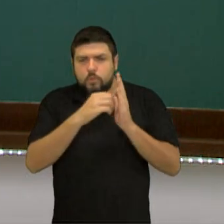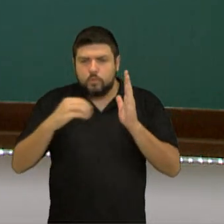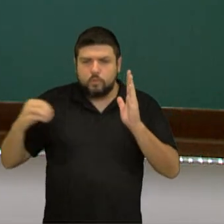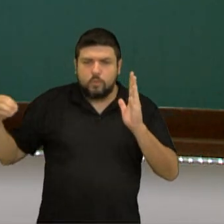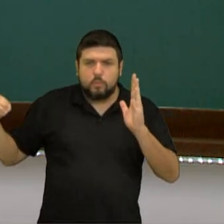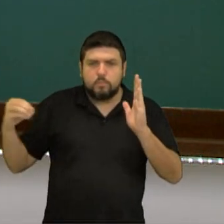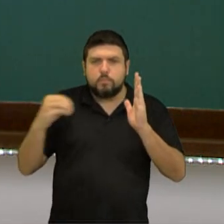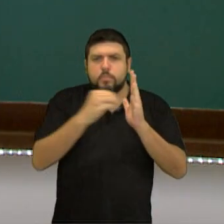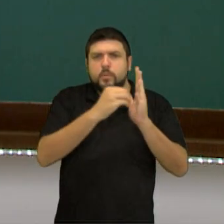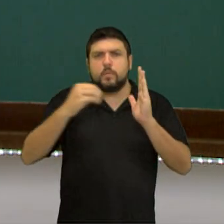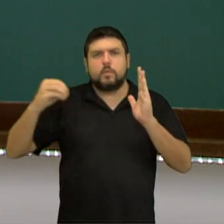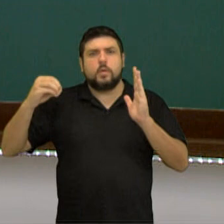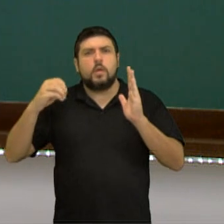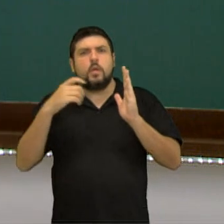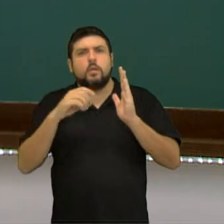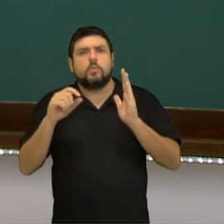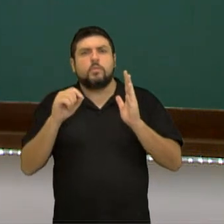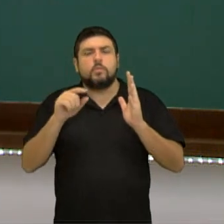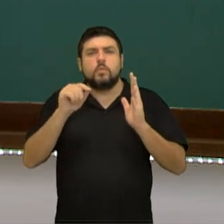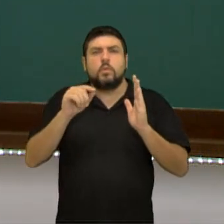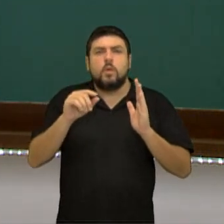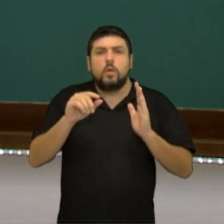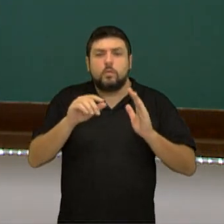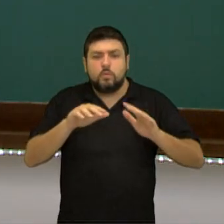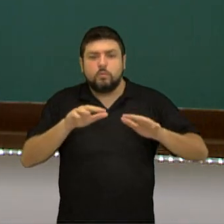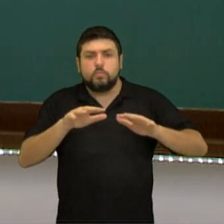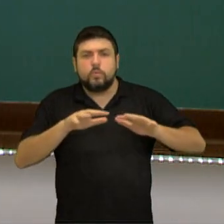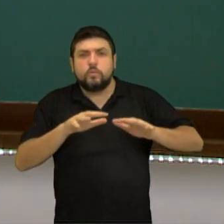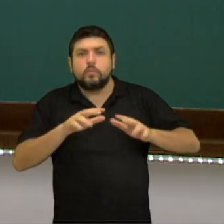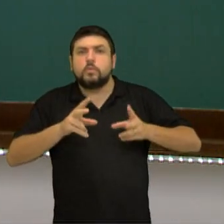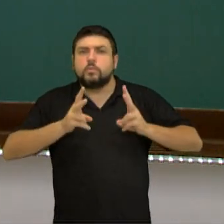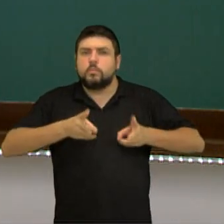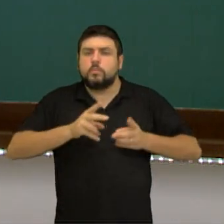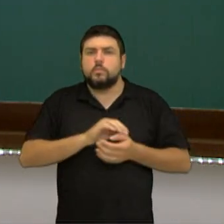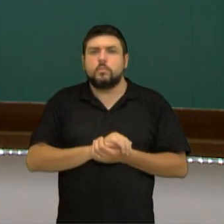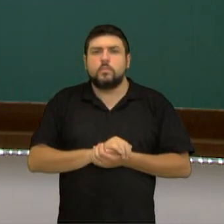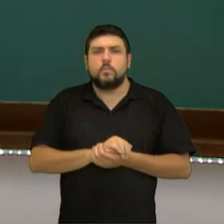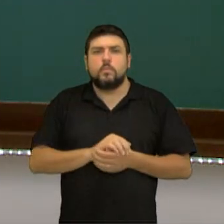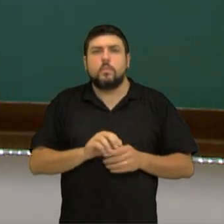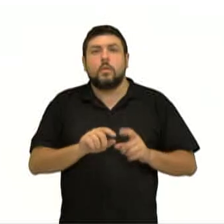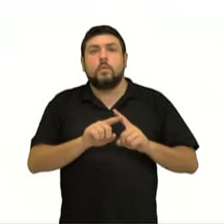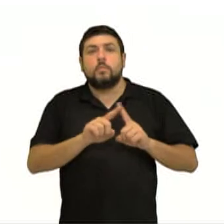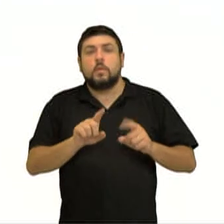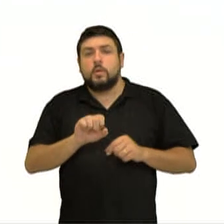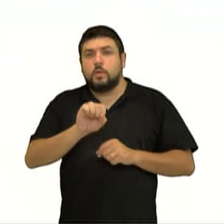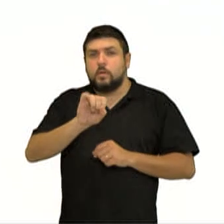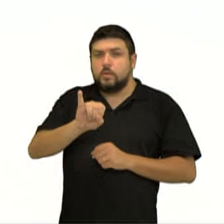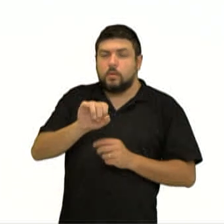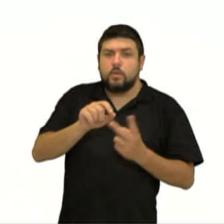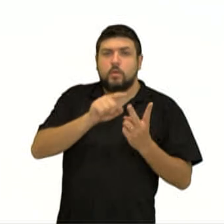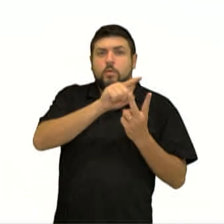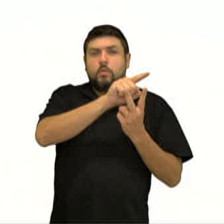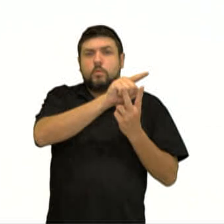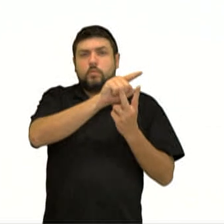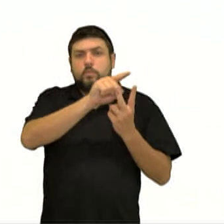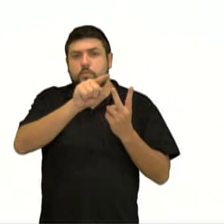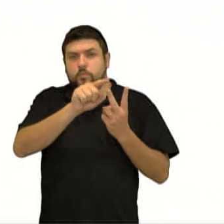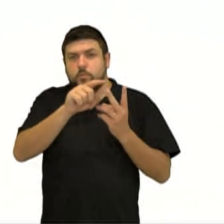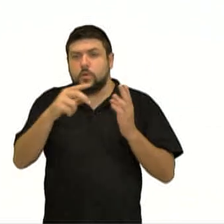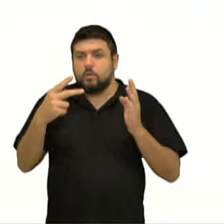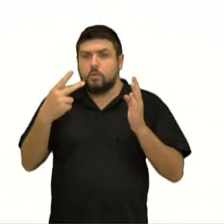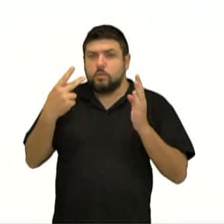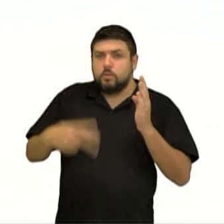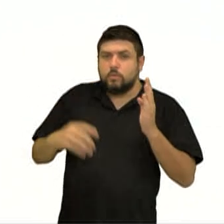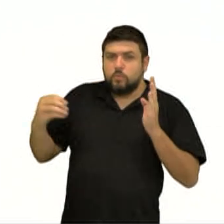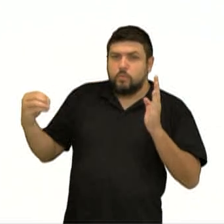modo da quantidade de movimento se conserva, mas seu valor vetorial pode mudar em direção